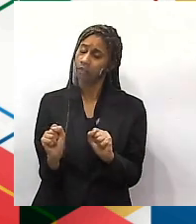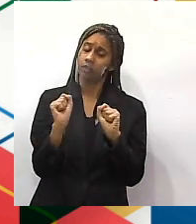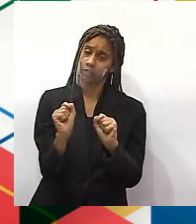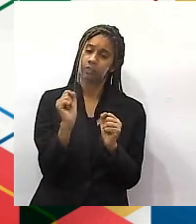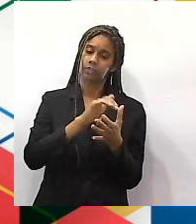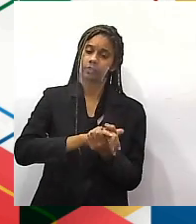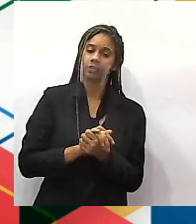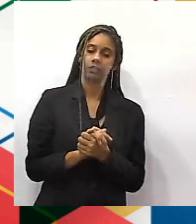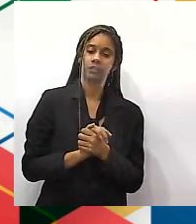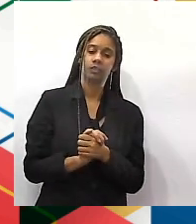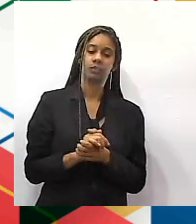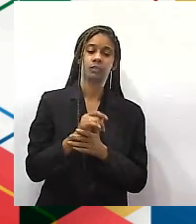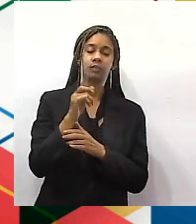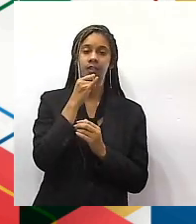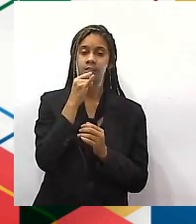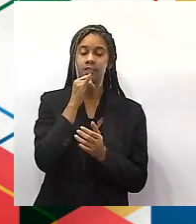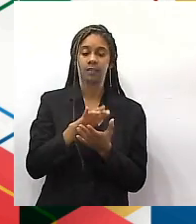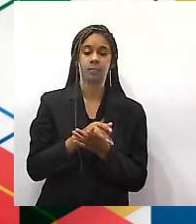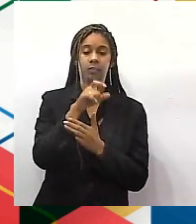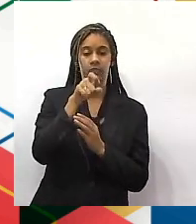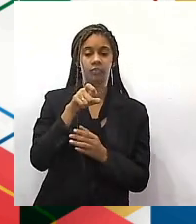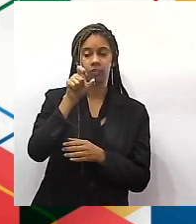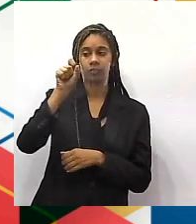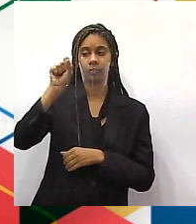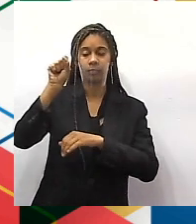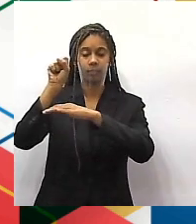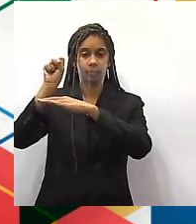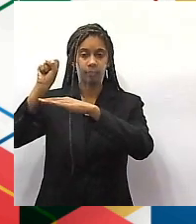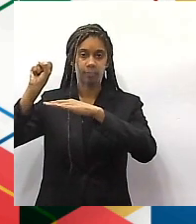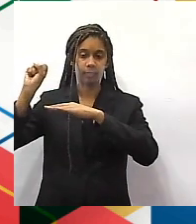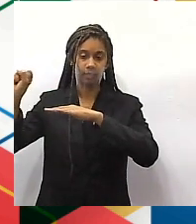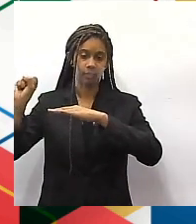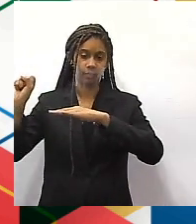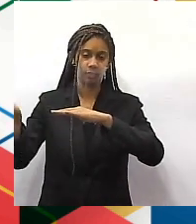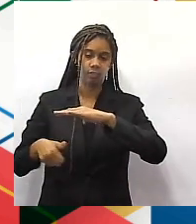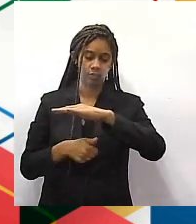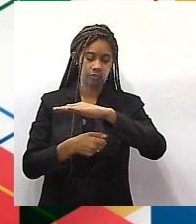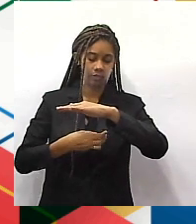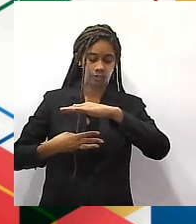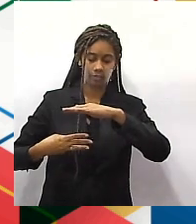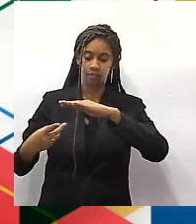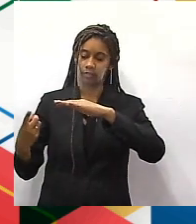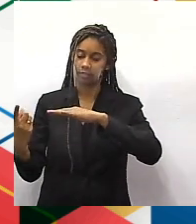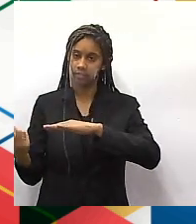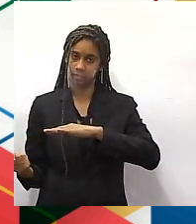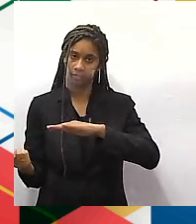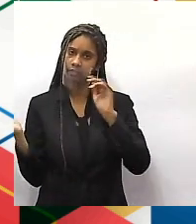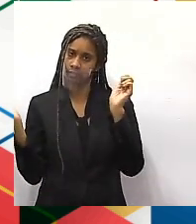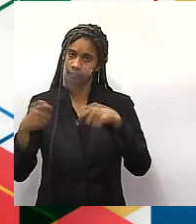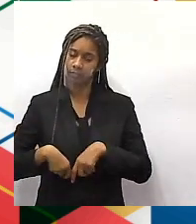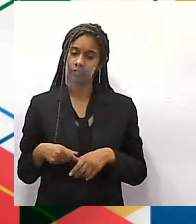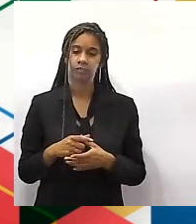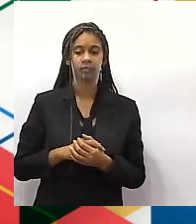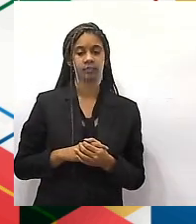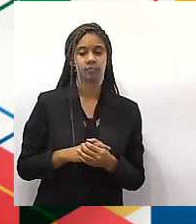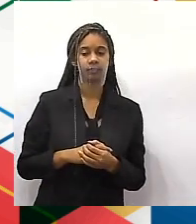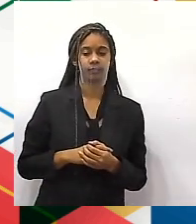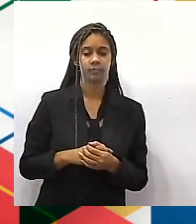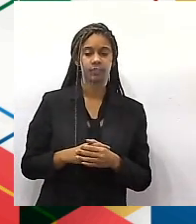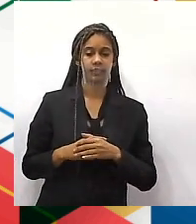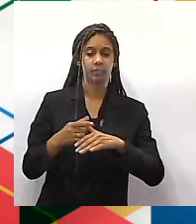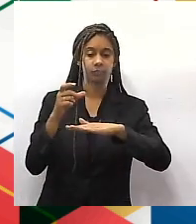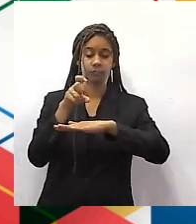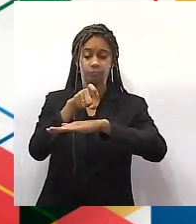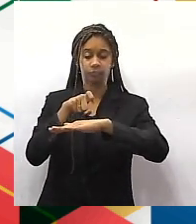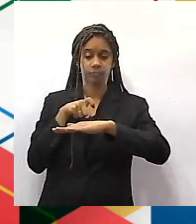para 8 e o 13 está para 16. Vamos resolver esse dessa forma também? Ó, x